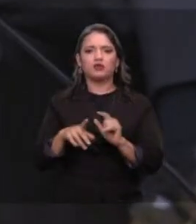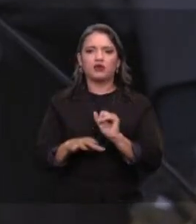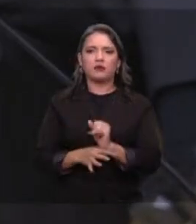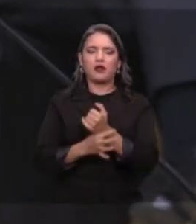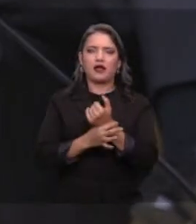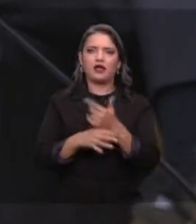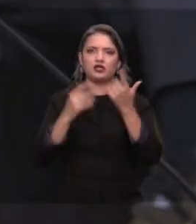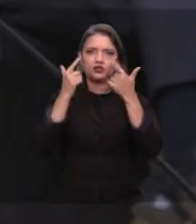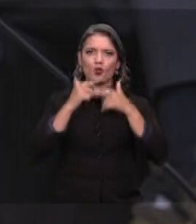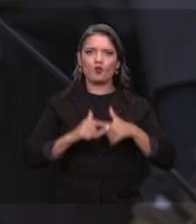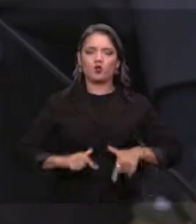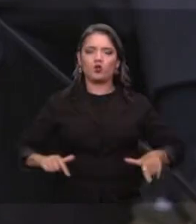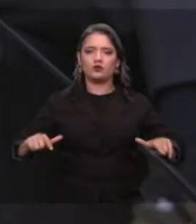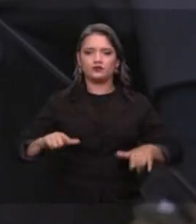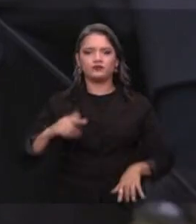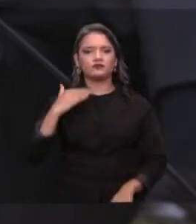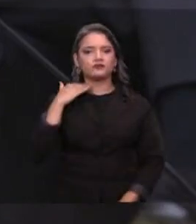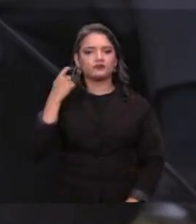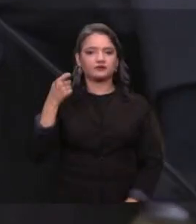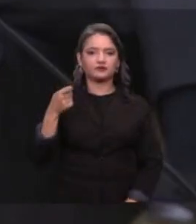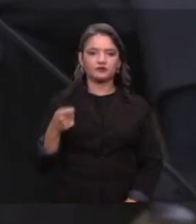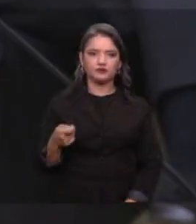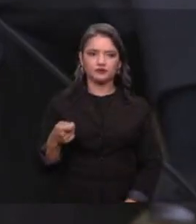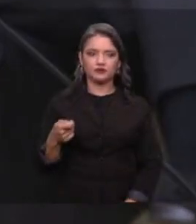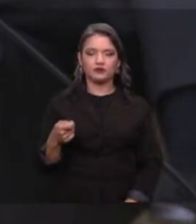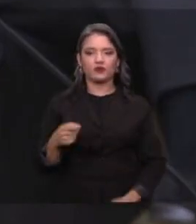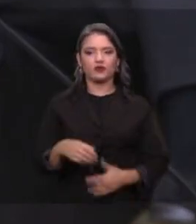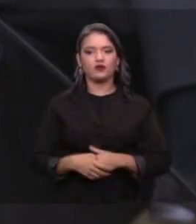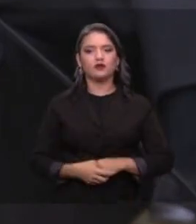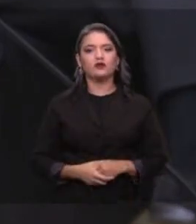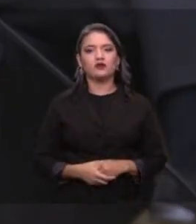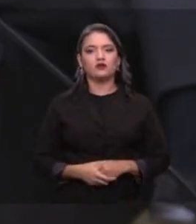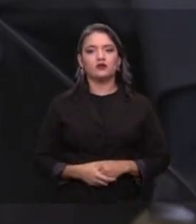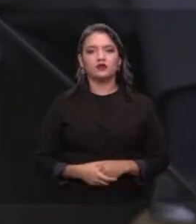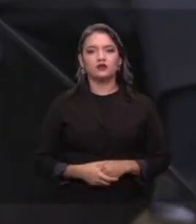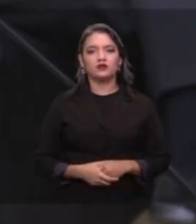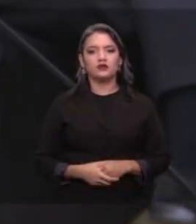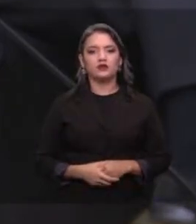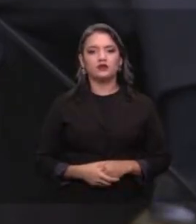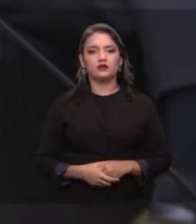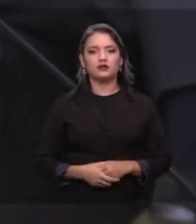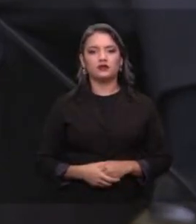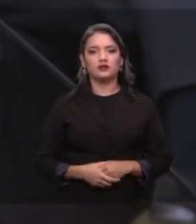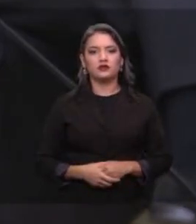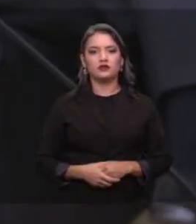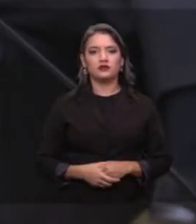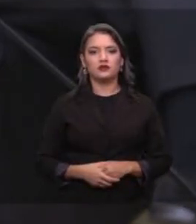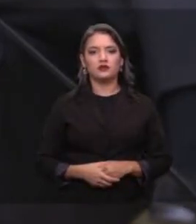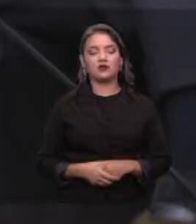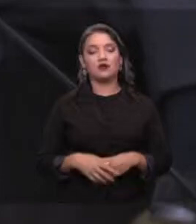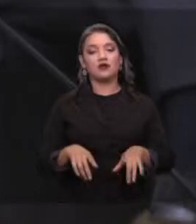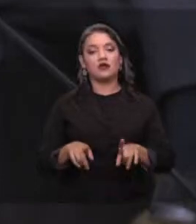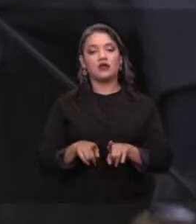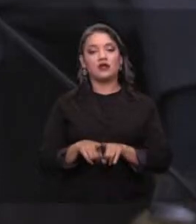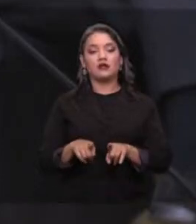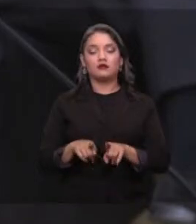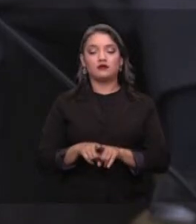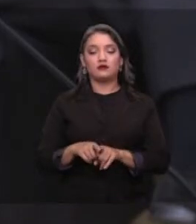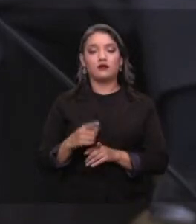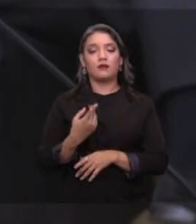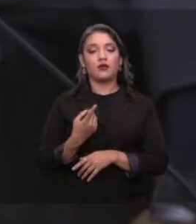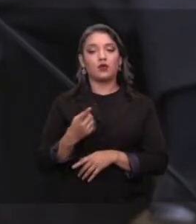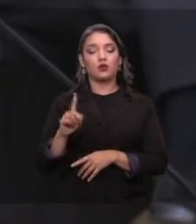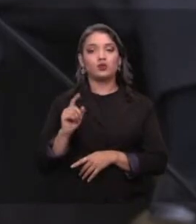que essa parcialidade seja evitada. E, por fim, ainda neste penúltimo tópico,